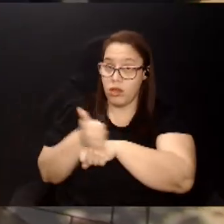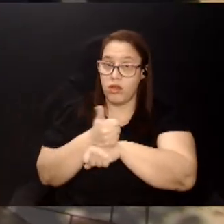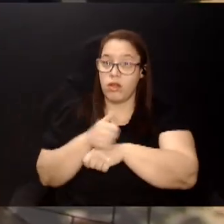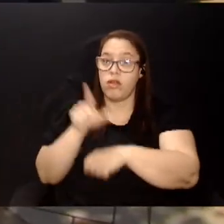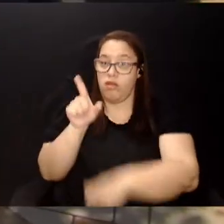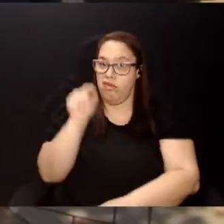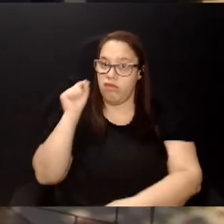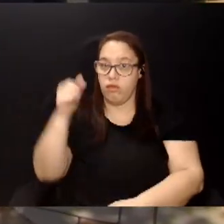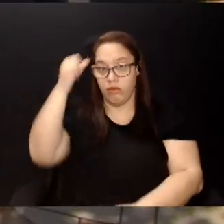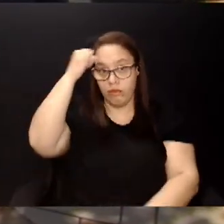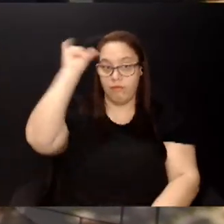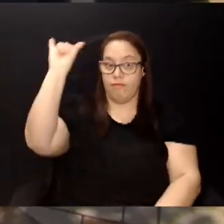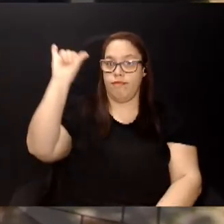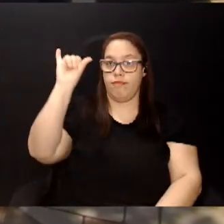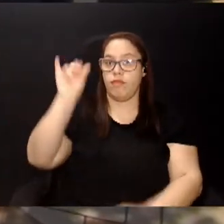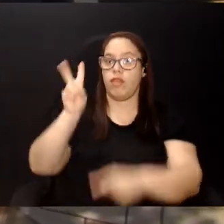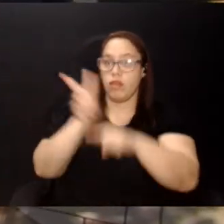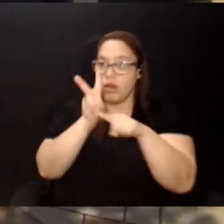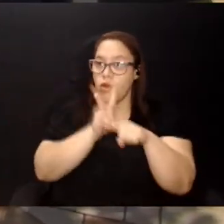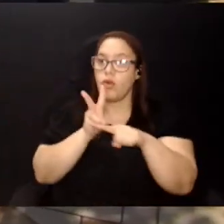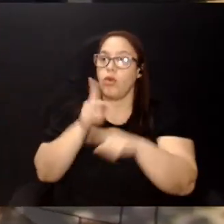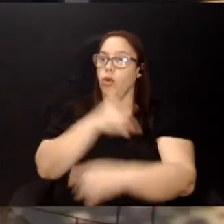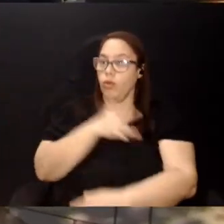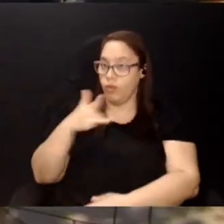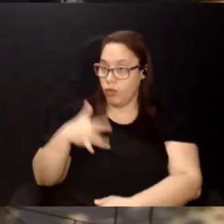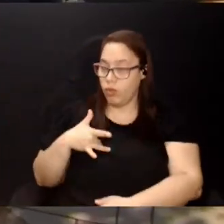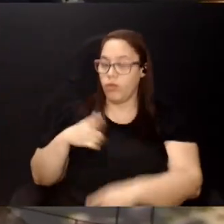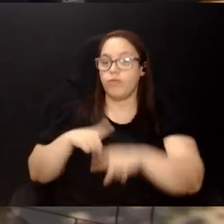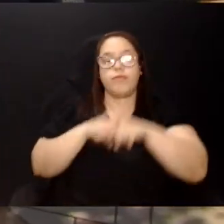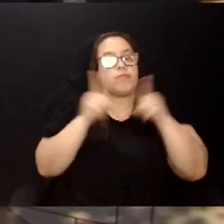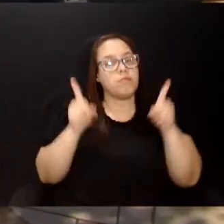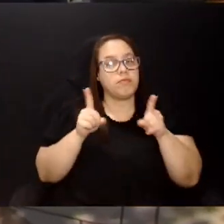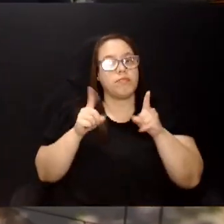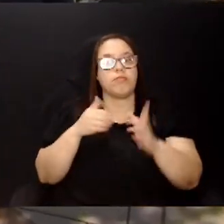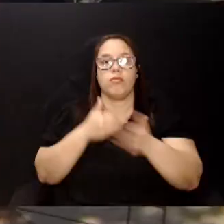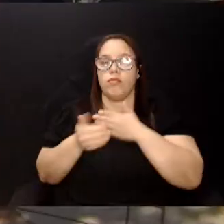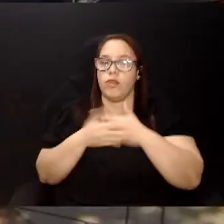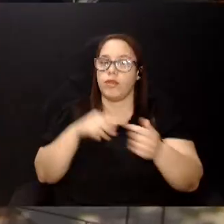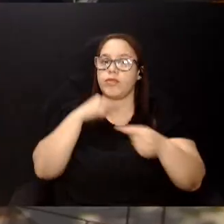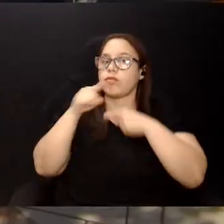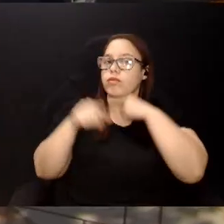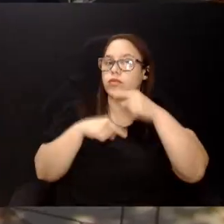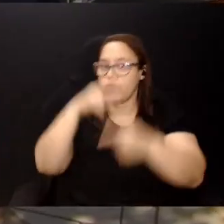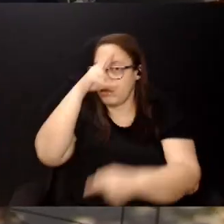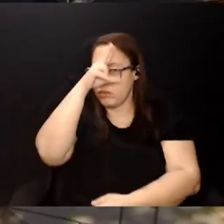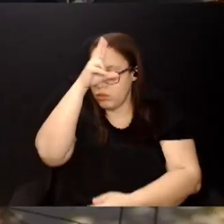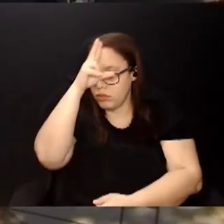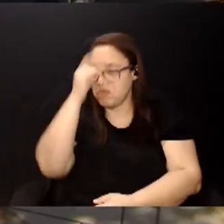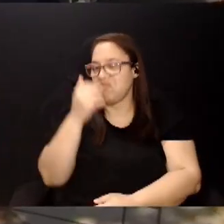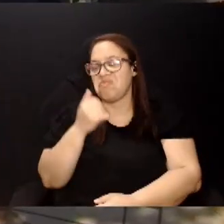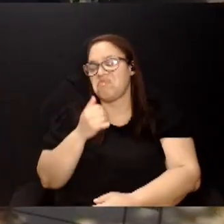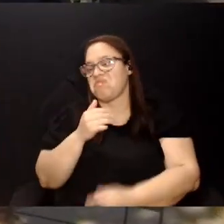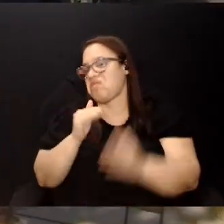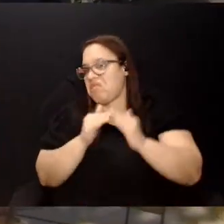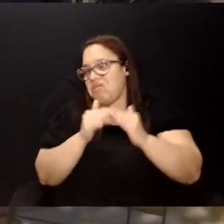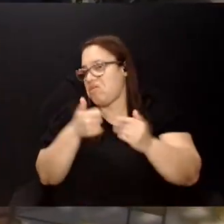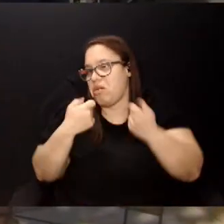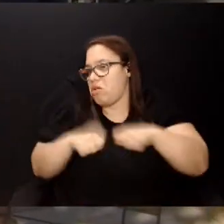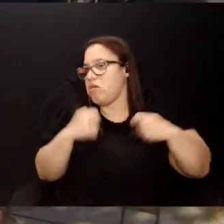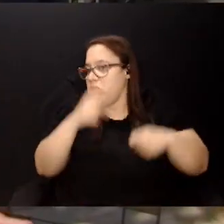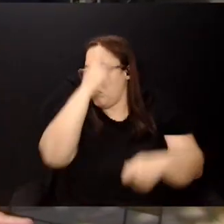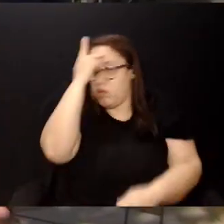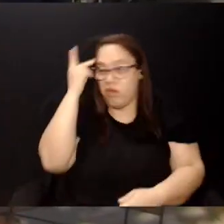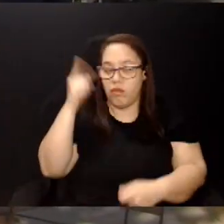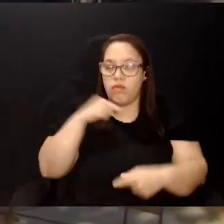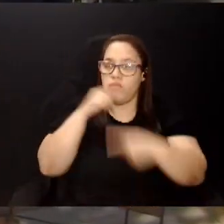de prevenção e cuidado com a saúde. Mas em caso de qualquer dúvida, os moradores não precisam correr riscos. Eles podem